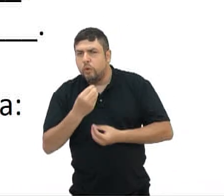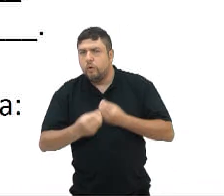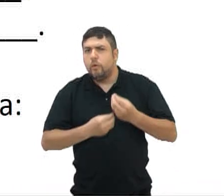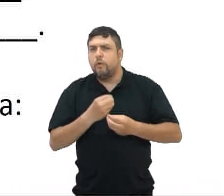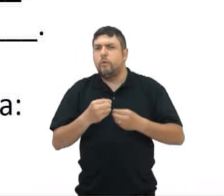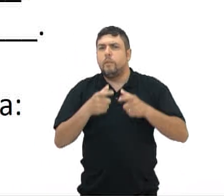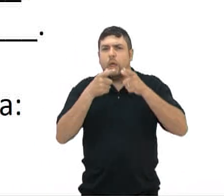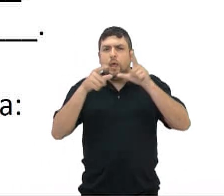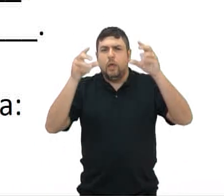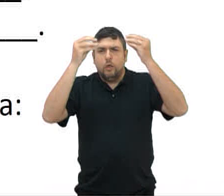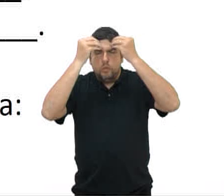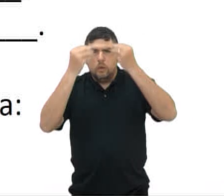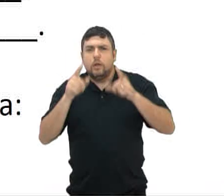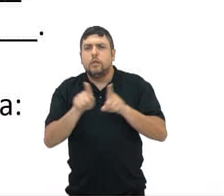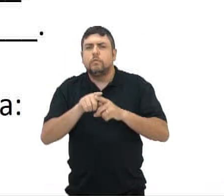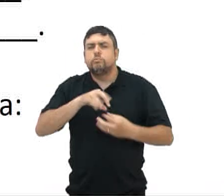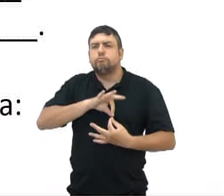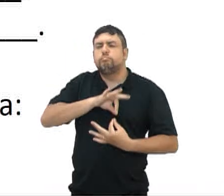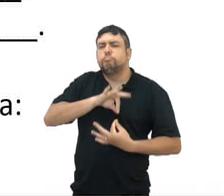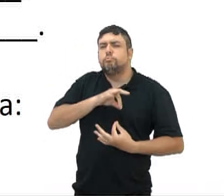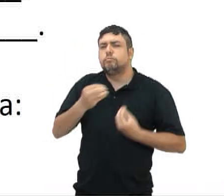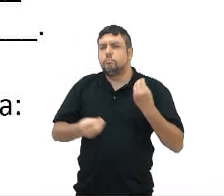tema e o estado de espírito e já voltamos.